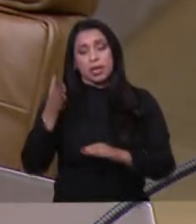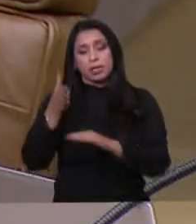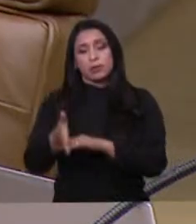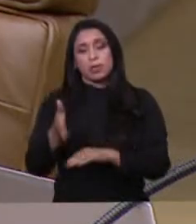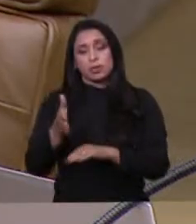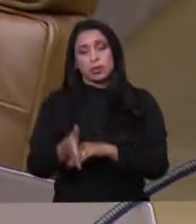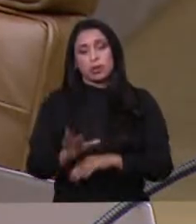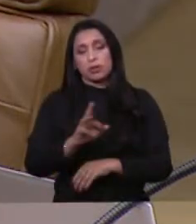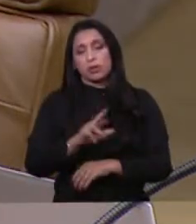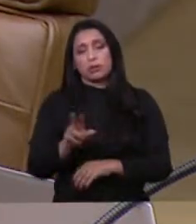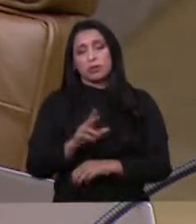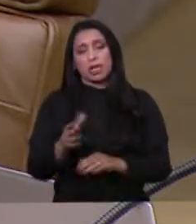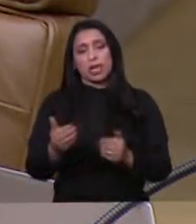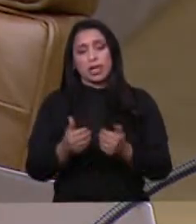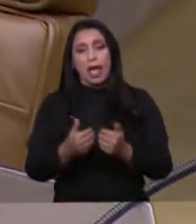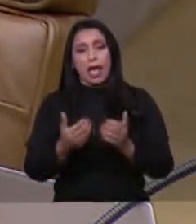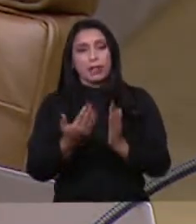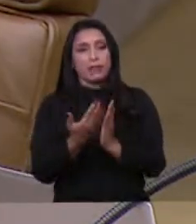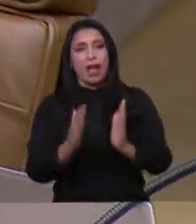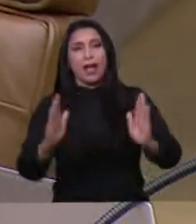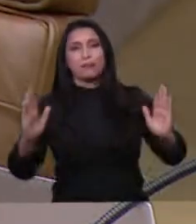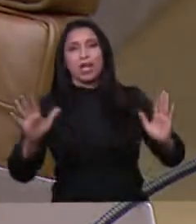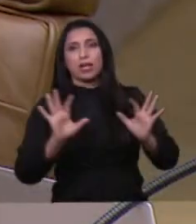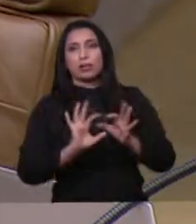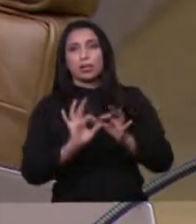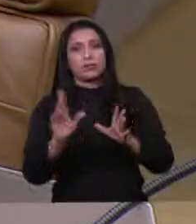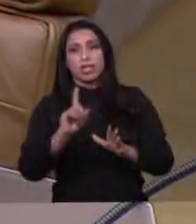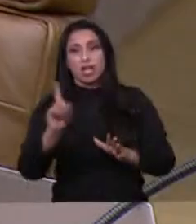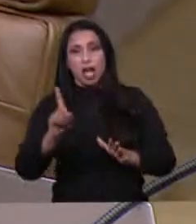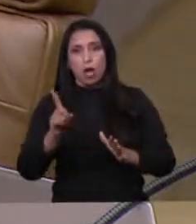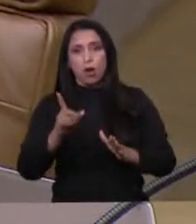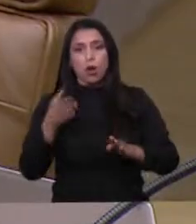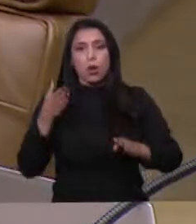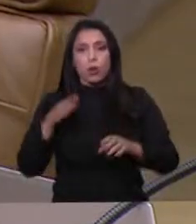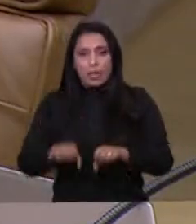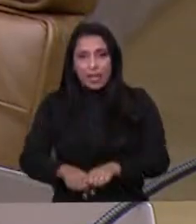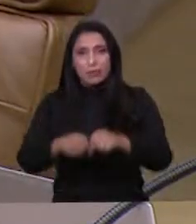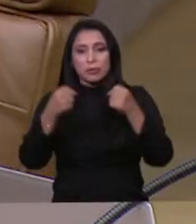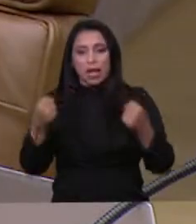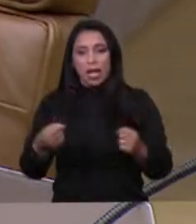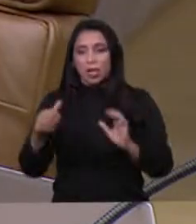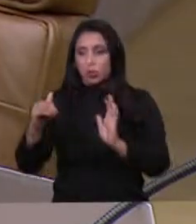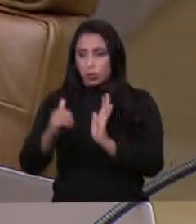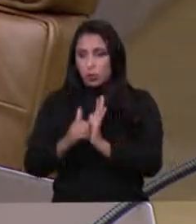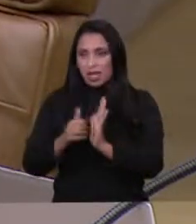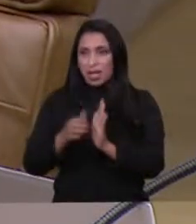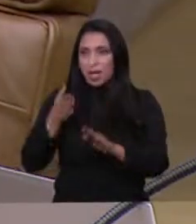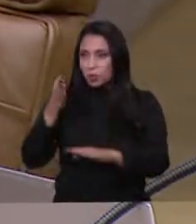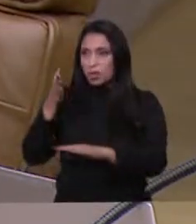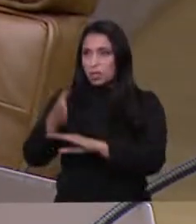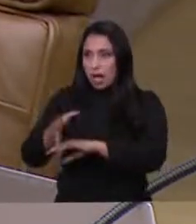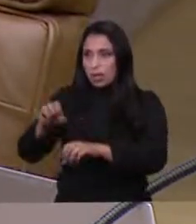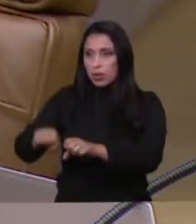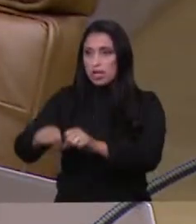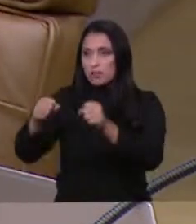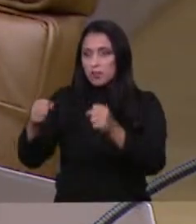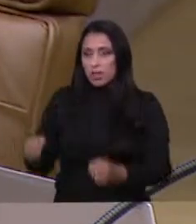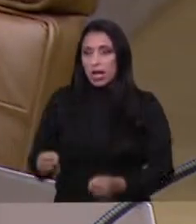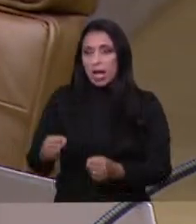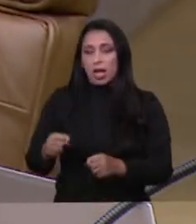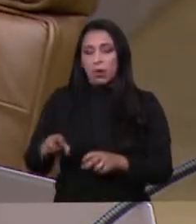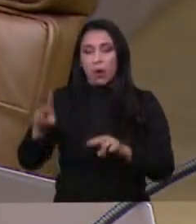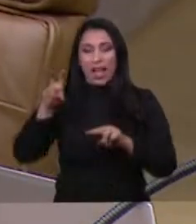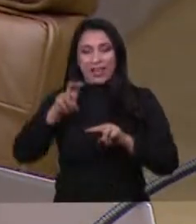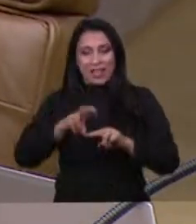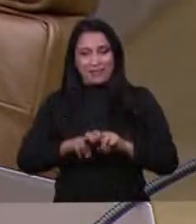que se encontrou nada aberto, foi tudo destruído. Neste caso, estamos falando do Senado, tomada a